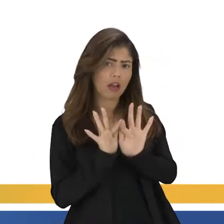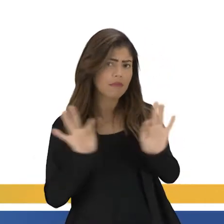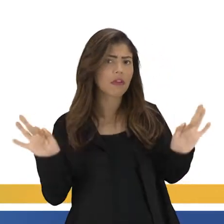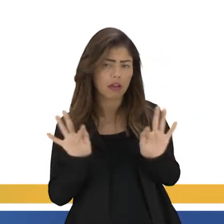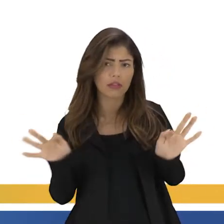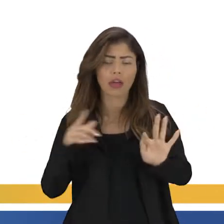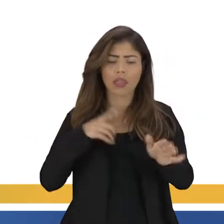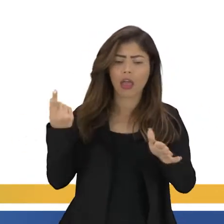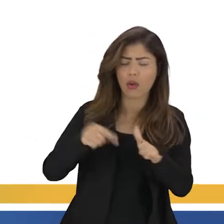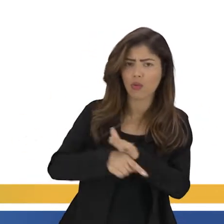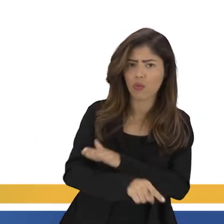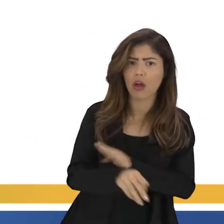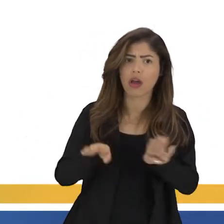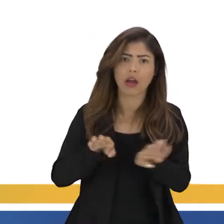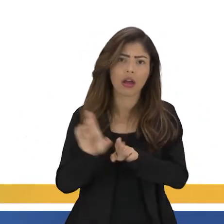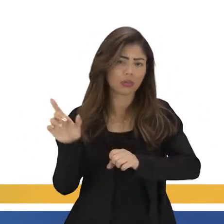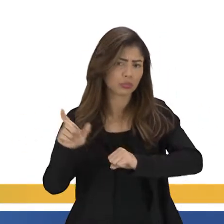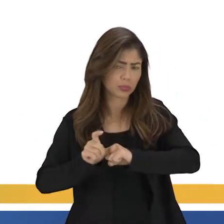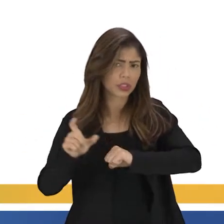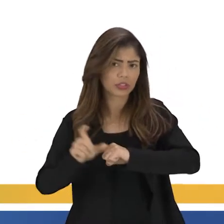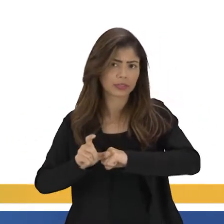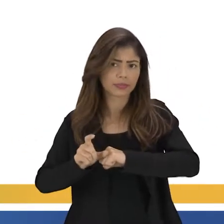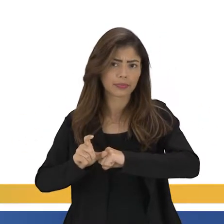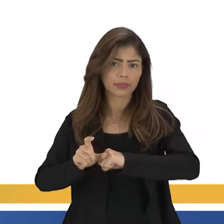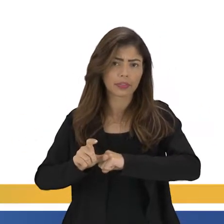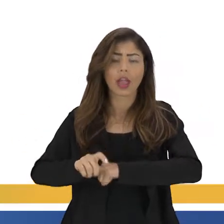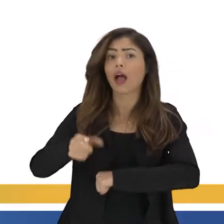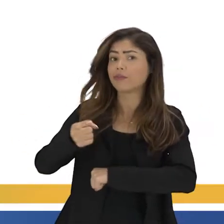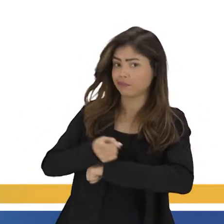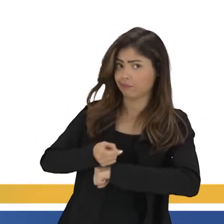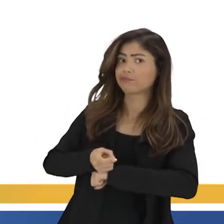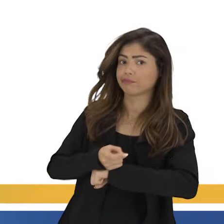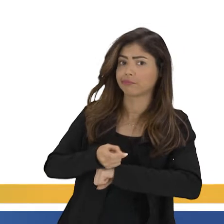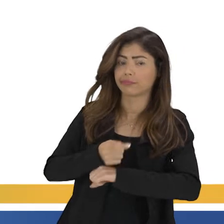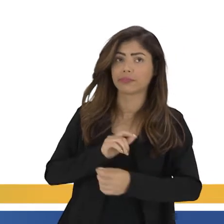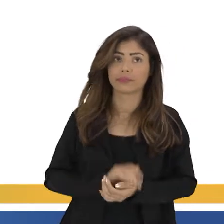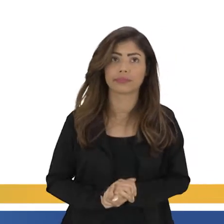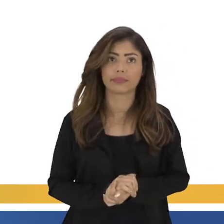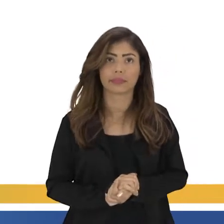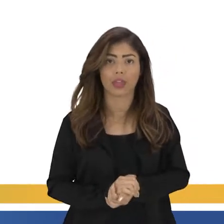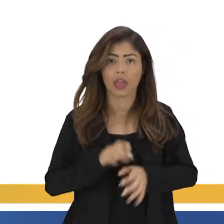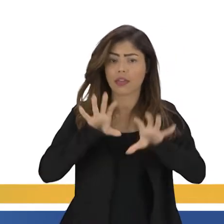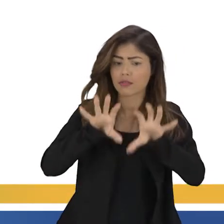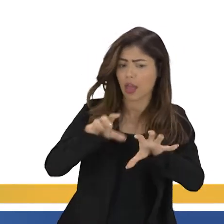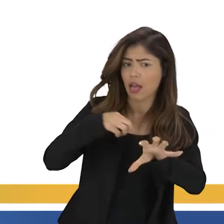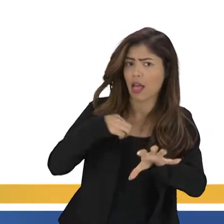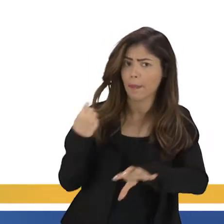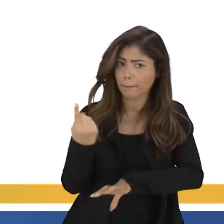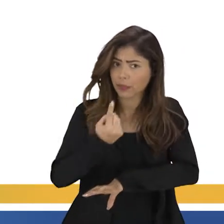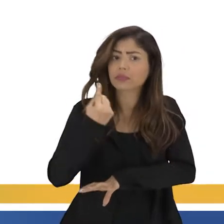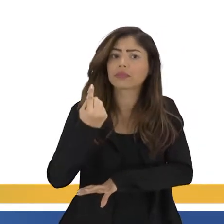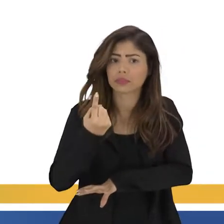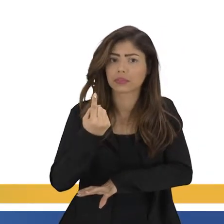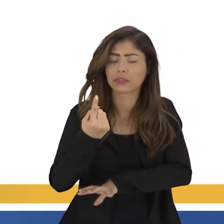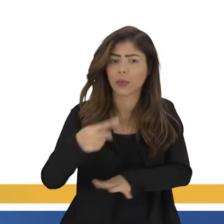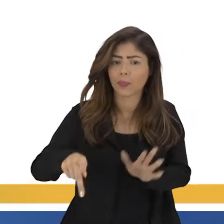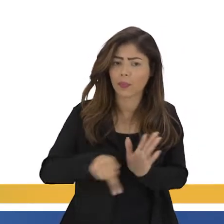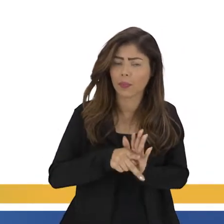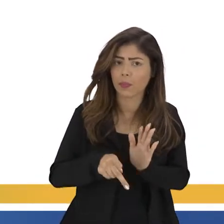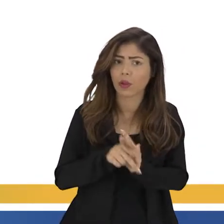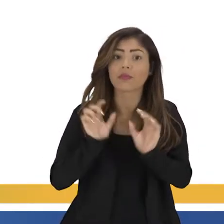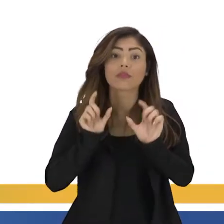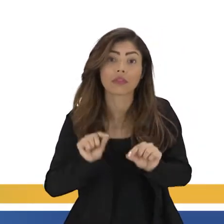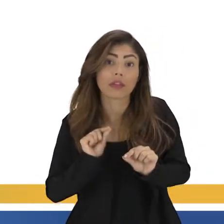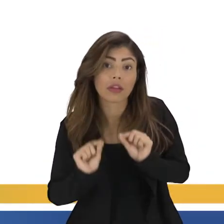orações incluem os substantivos e os adjetivos. Isto ocorre especialmente no caso